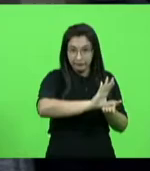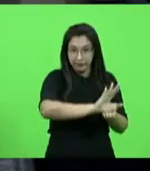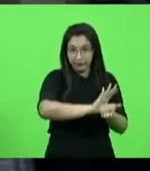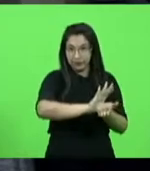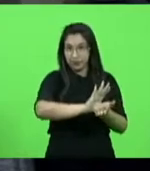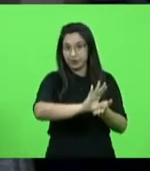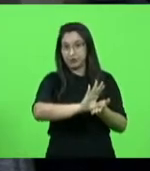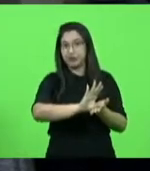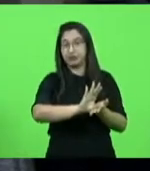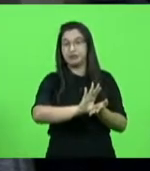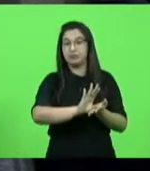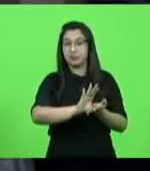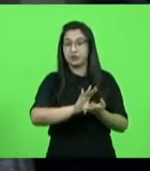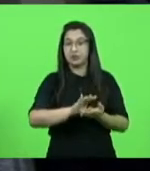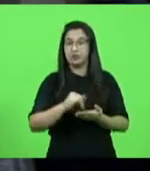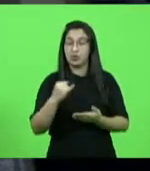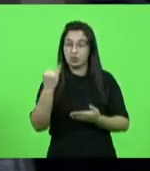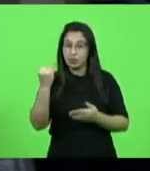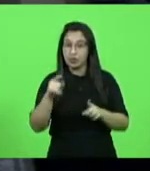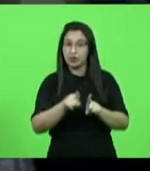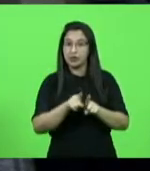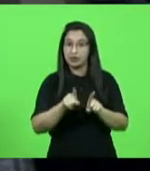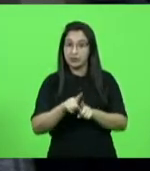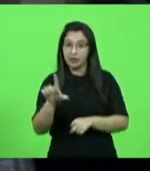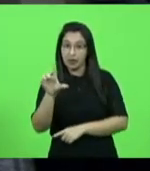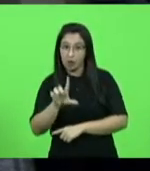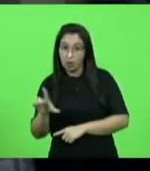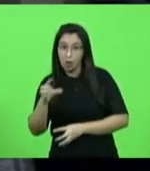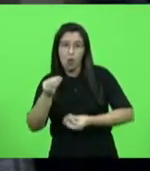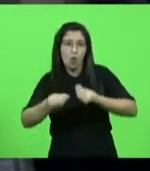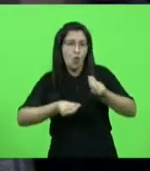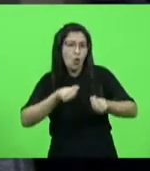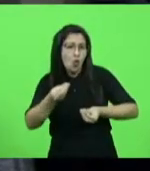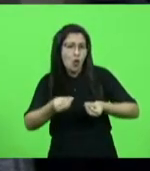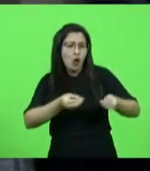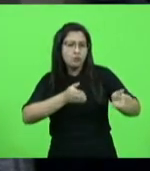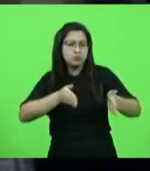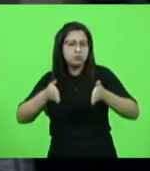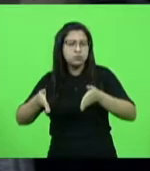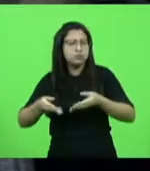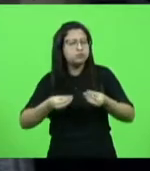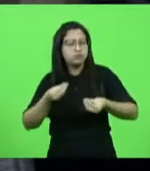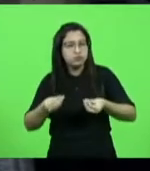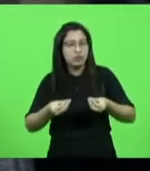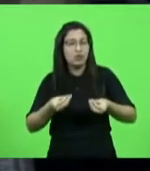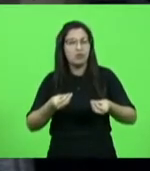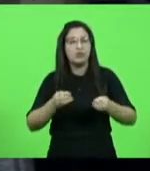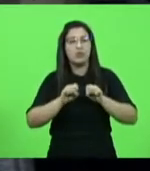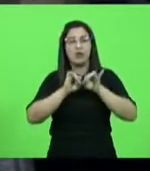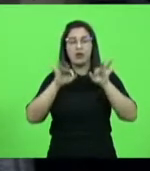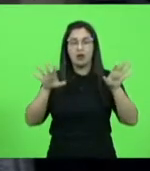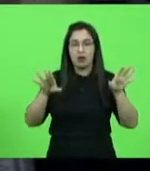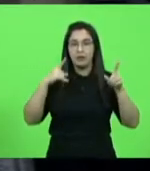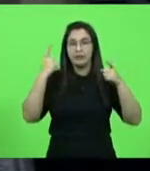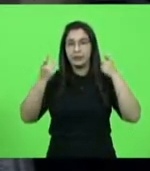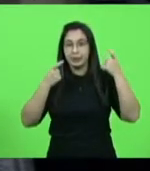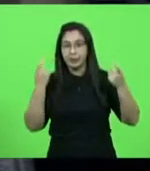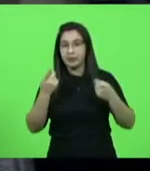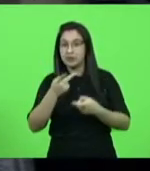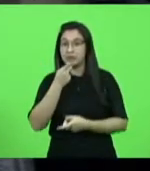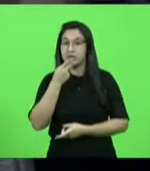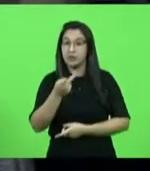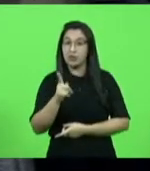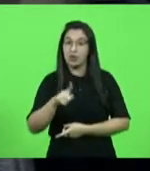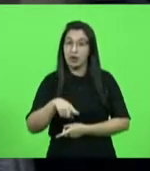em consideração a logística como um fator principal, e nós temos que nos preocupar, sim. Obviamente, hoje, como o senhor bem disse, a